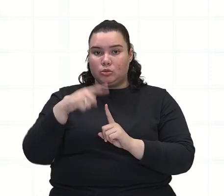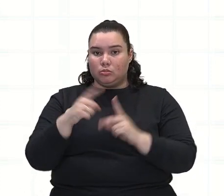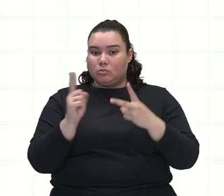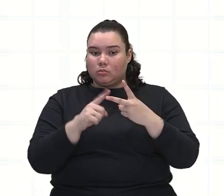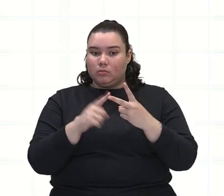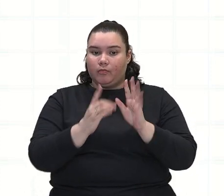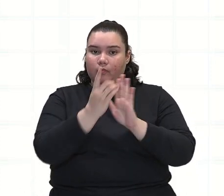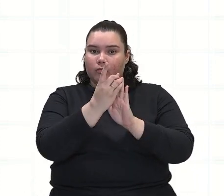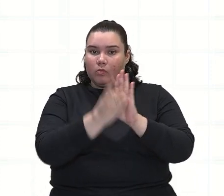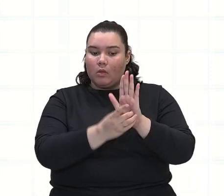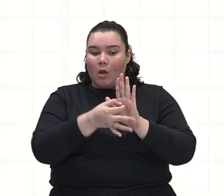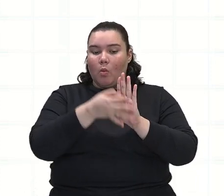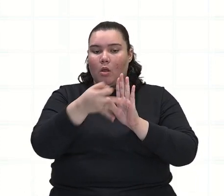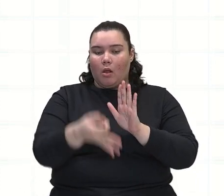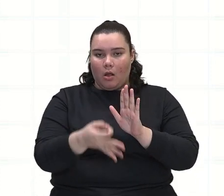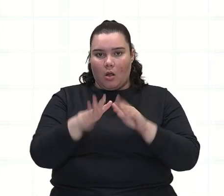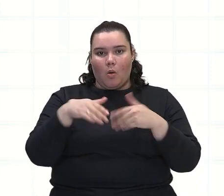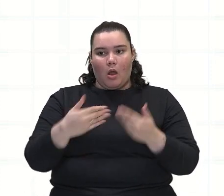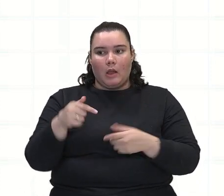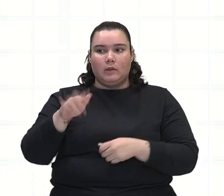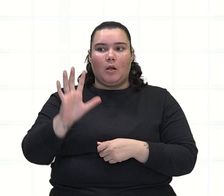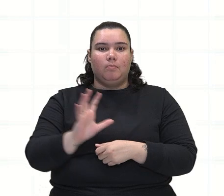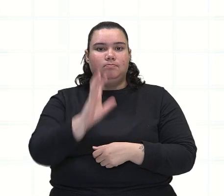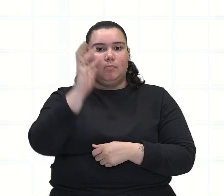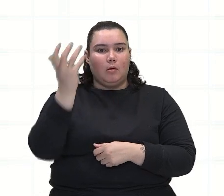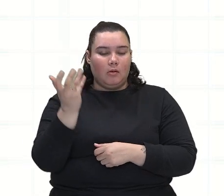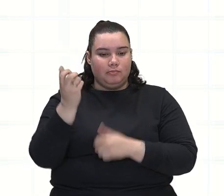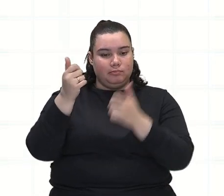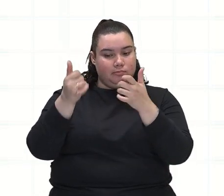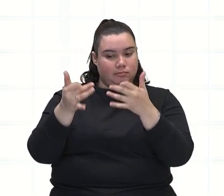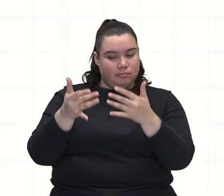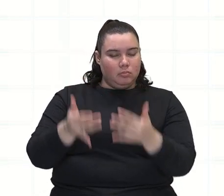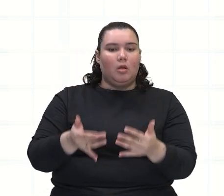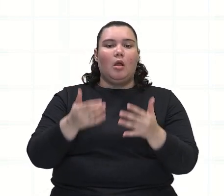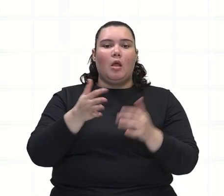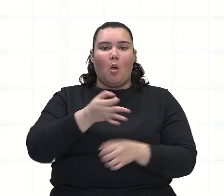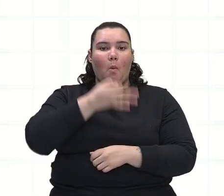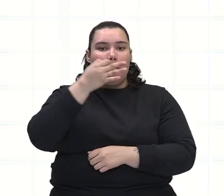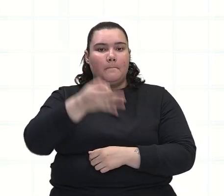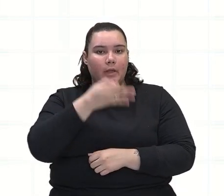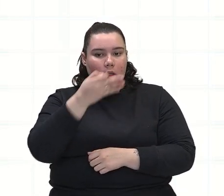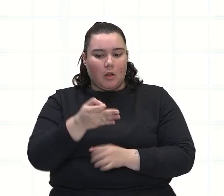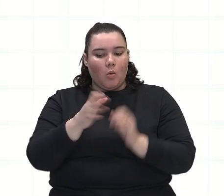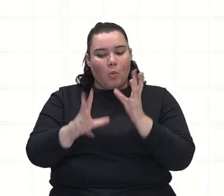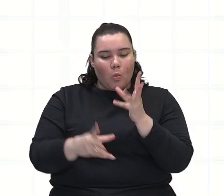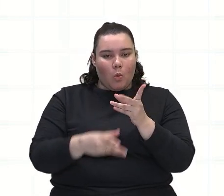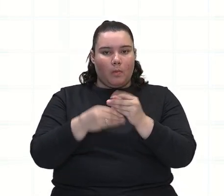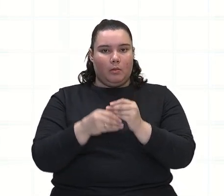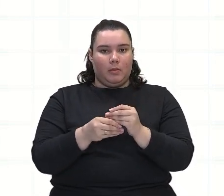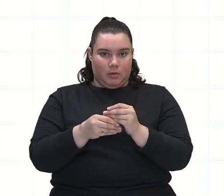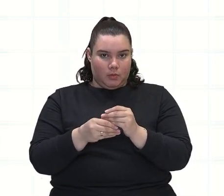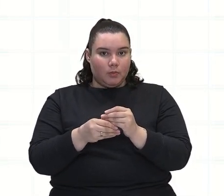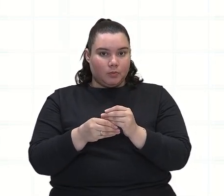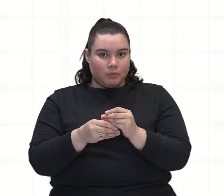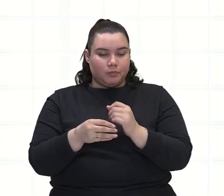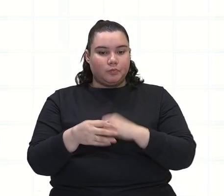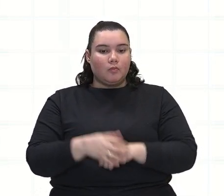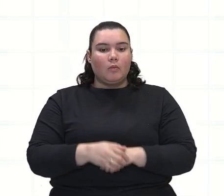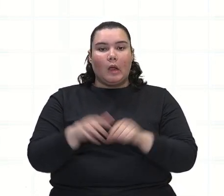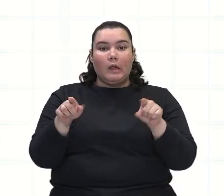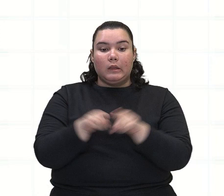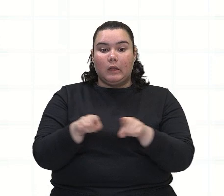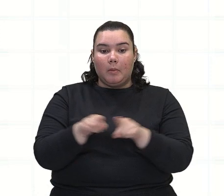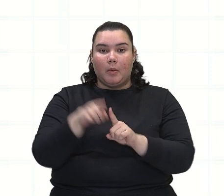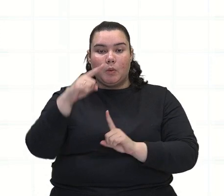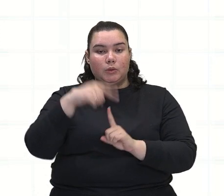argumentativo, onde eu vou expor os fatos, defender um ponto de vista e embasar a argumentação. Tenho também a